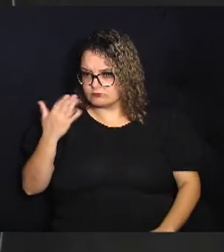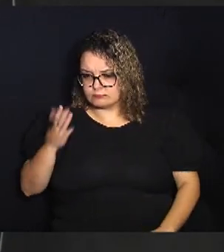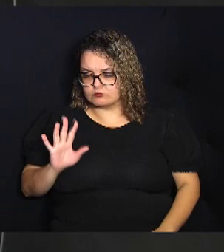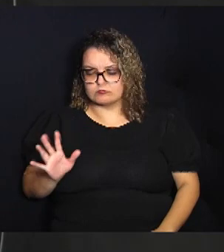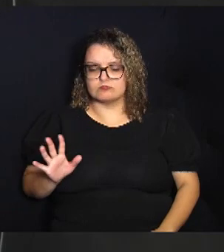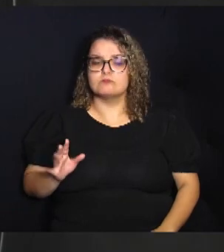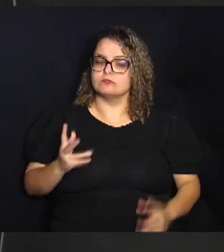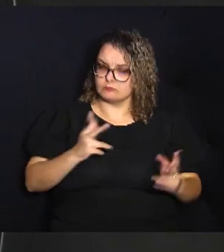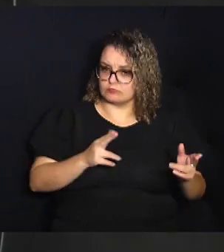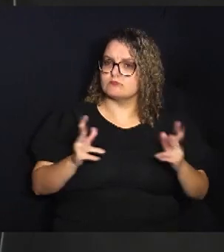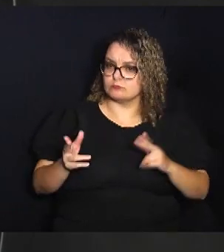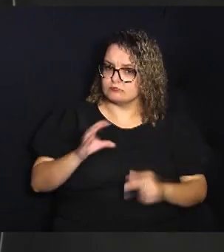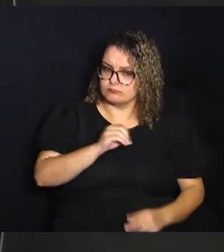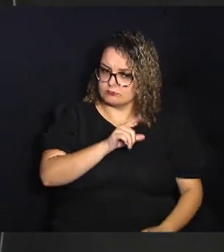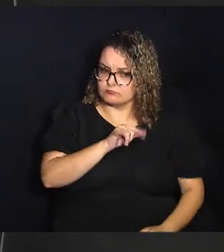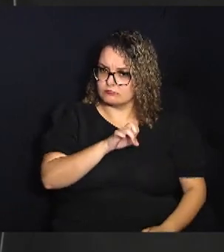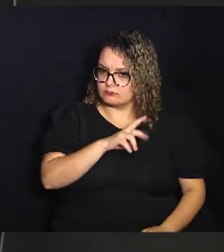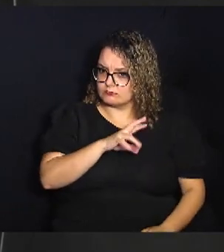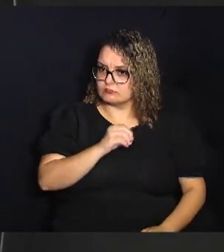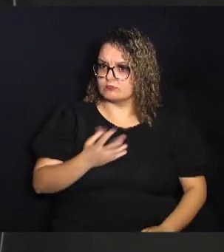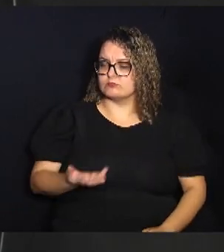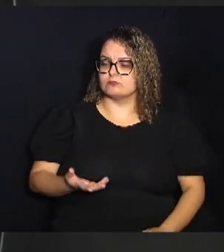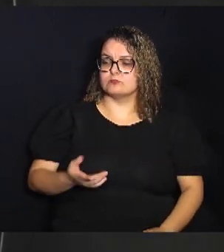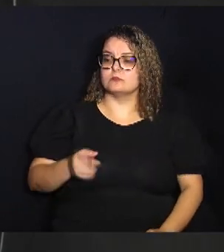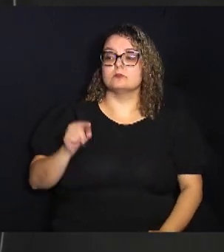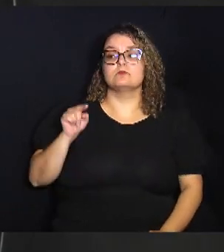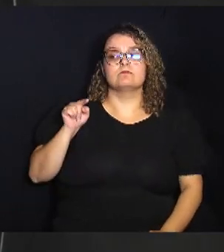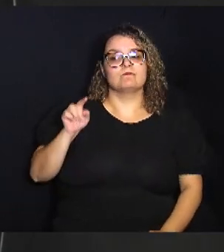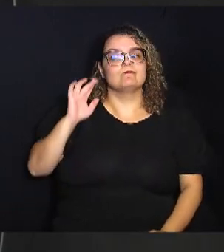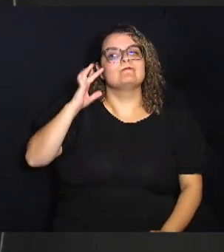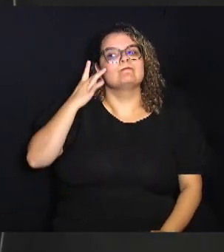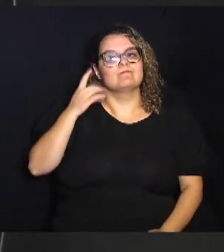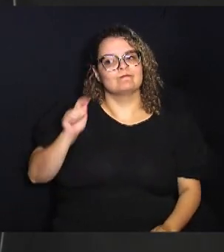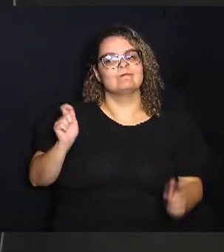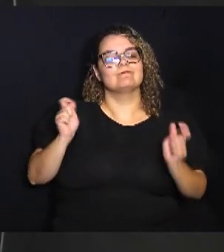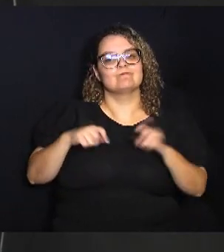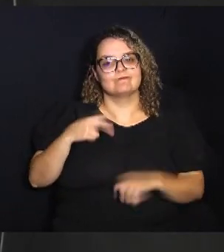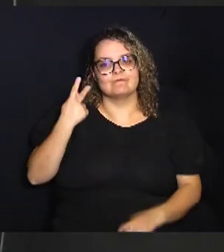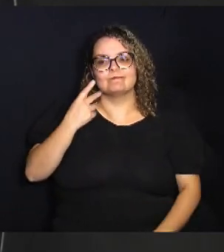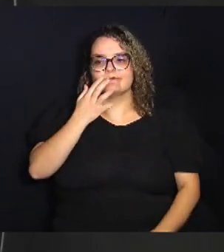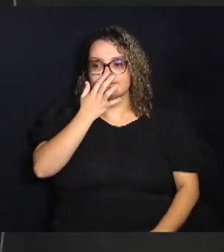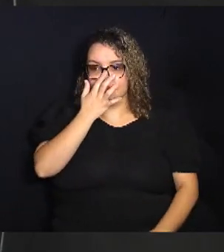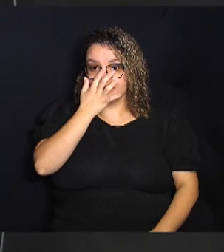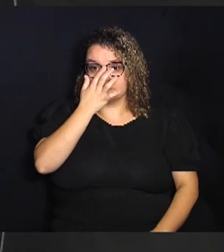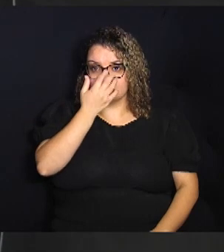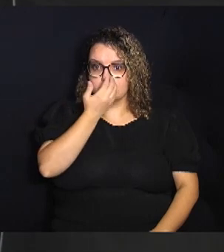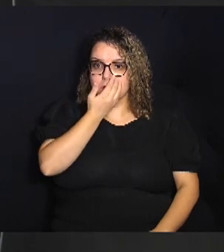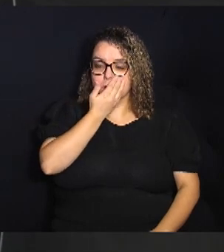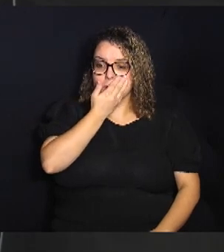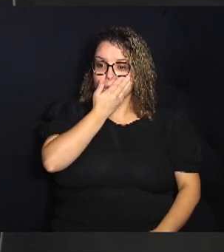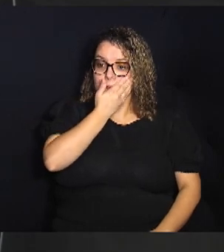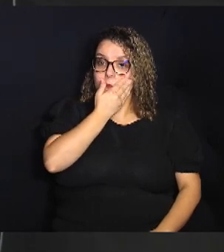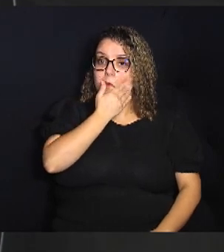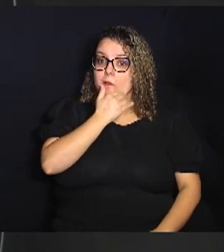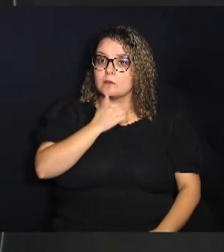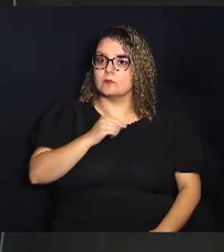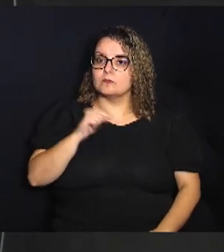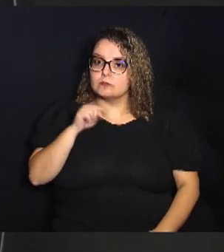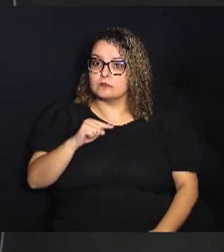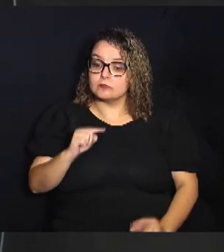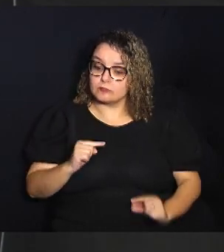uma pessoa, ele fala assim, olha, essa pessoa, eu acho que ele tem um potencial político. E ele provocou isso em